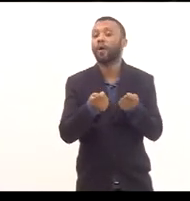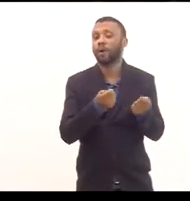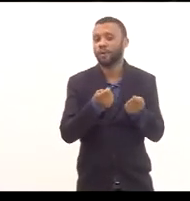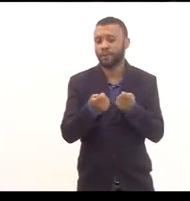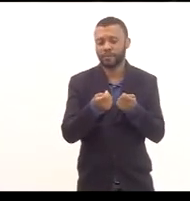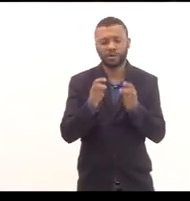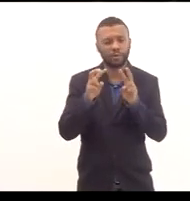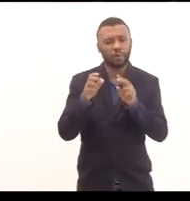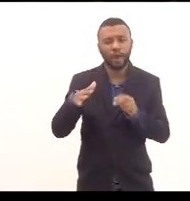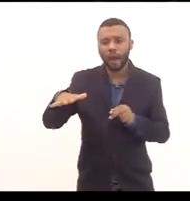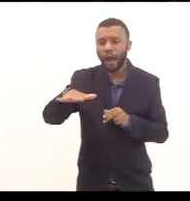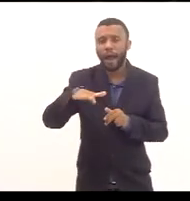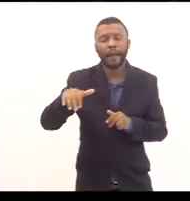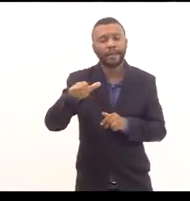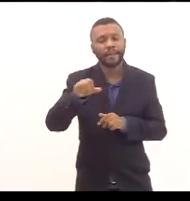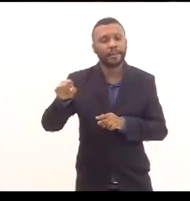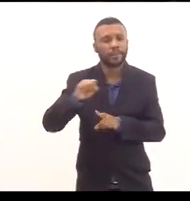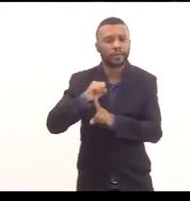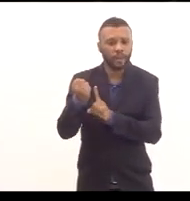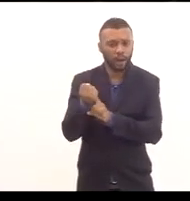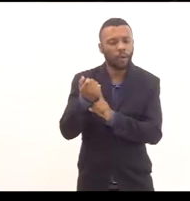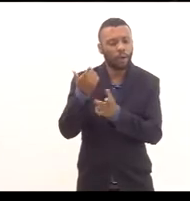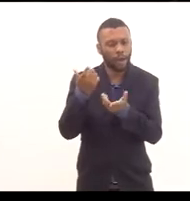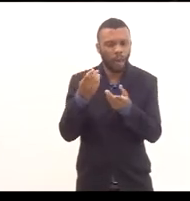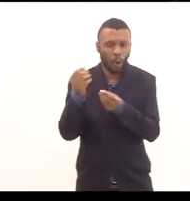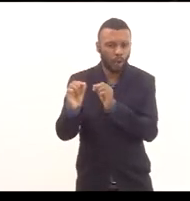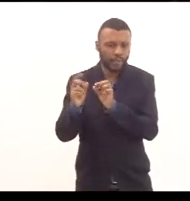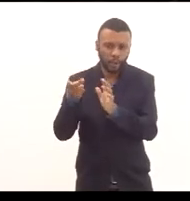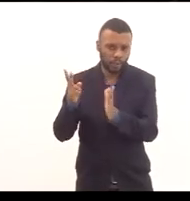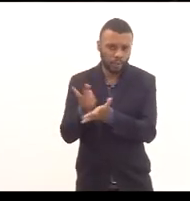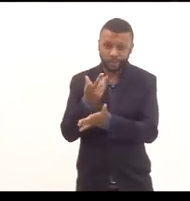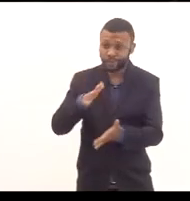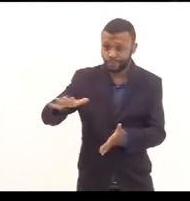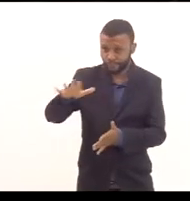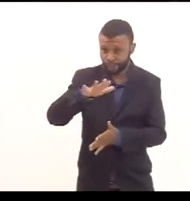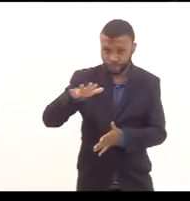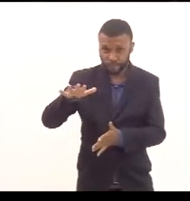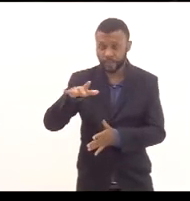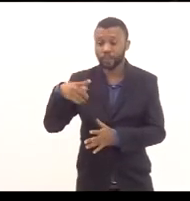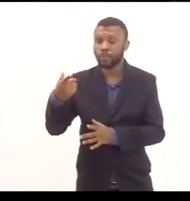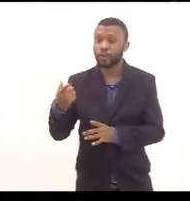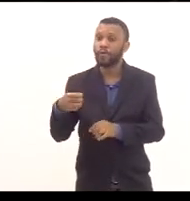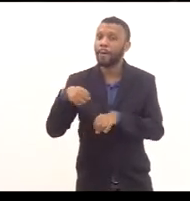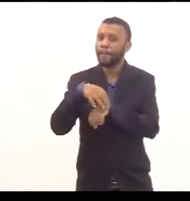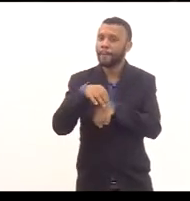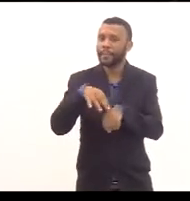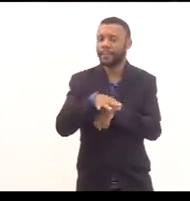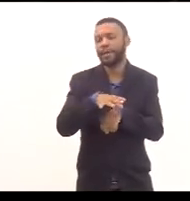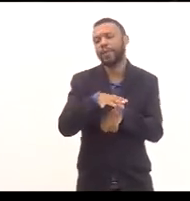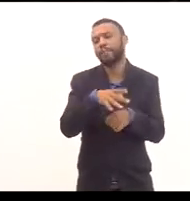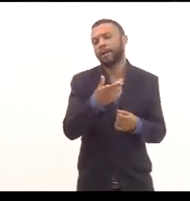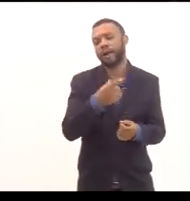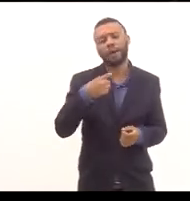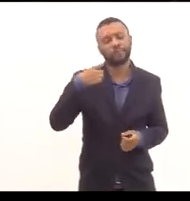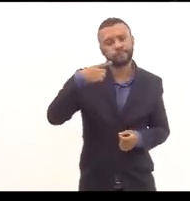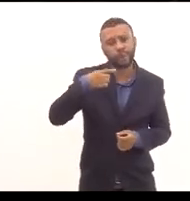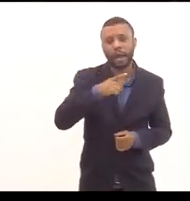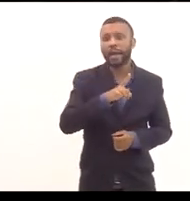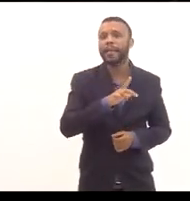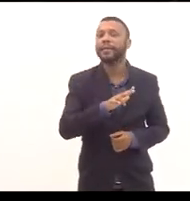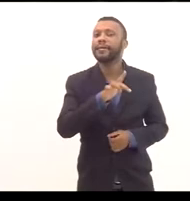social é esse o cenário depois eu vou passar pela Doutora Lívia Porque como ela assumiu a tutela coletiva ela